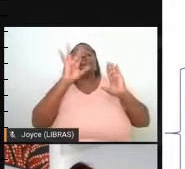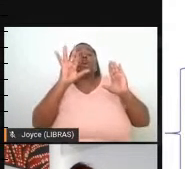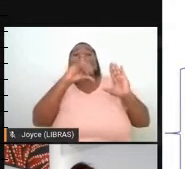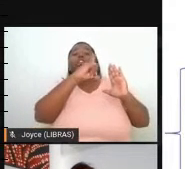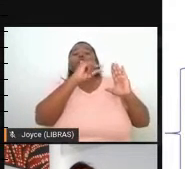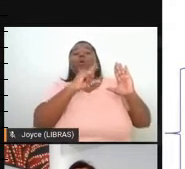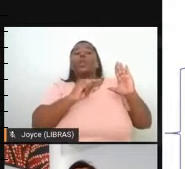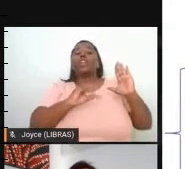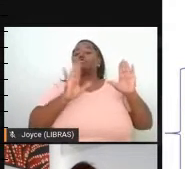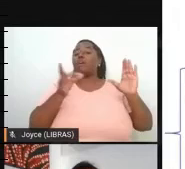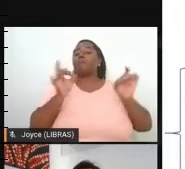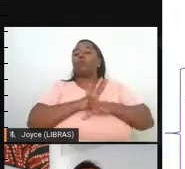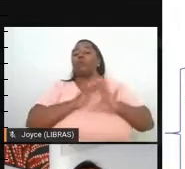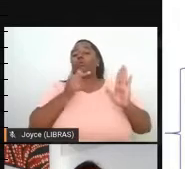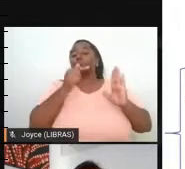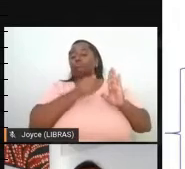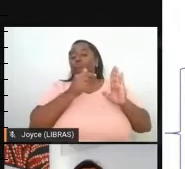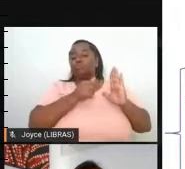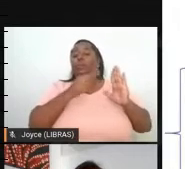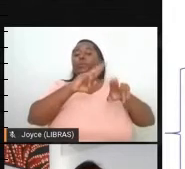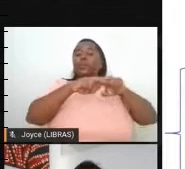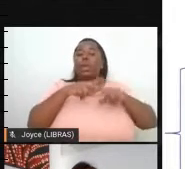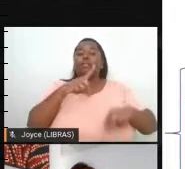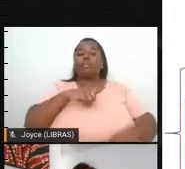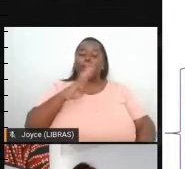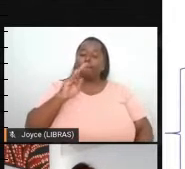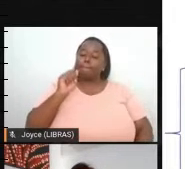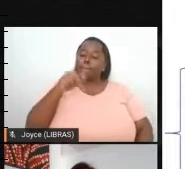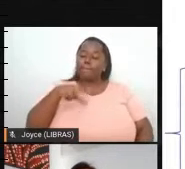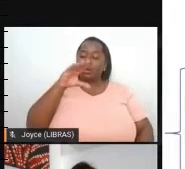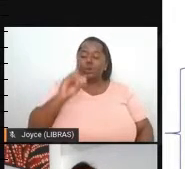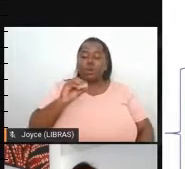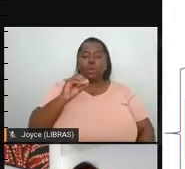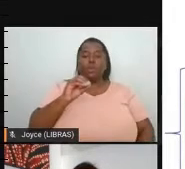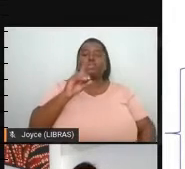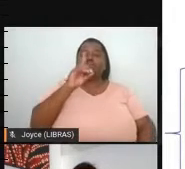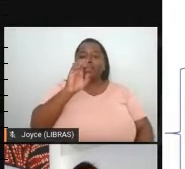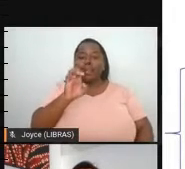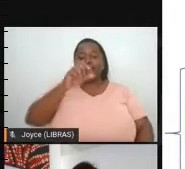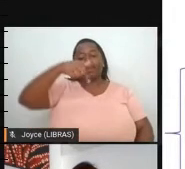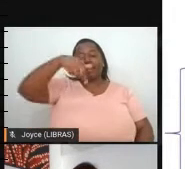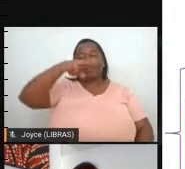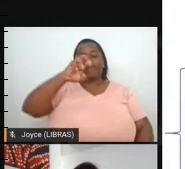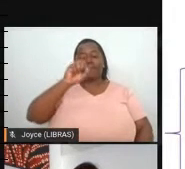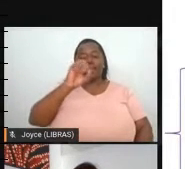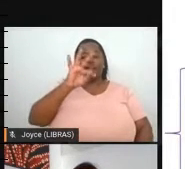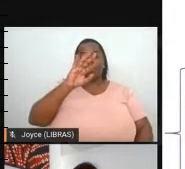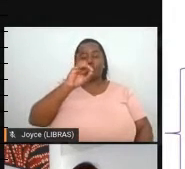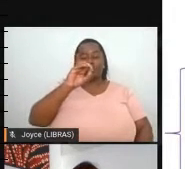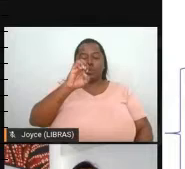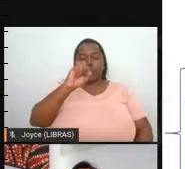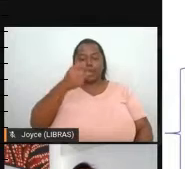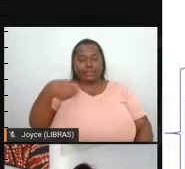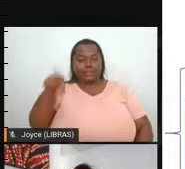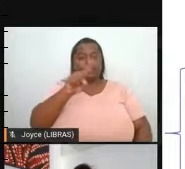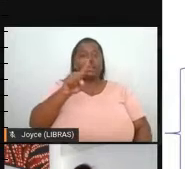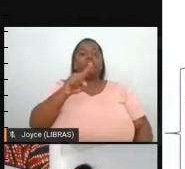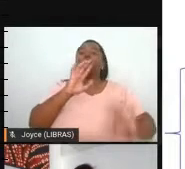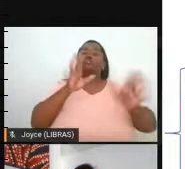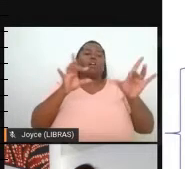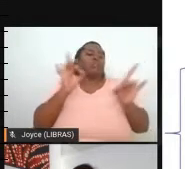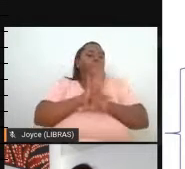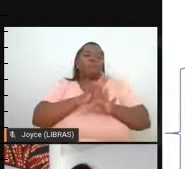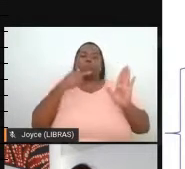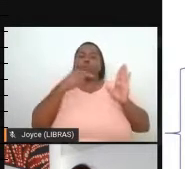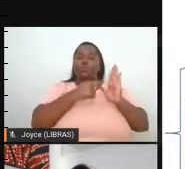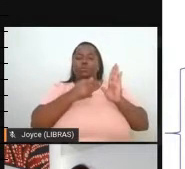muito mais fácil quando eu já tenho esse banco pronto. Por quê? Porque eu posso selecionar questões aleatórias, tá?